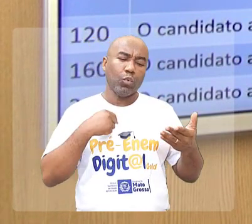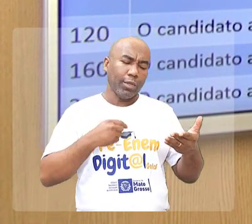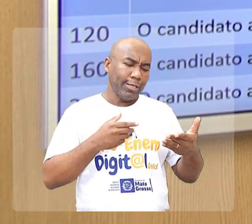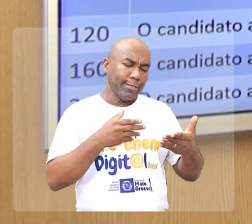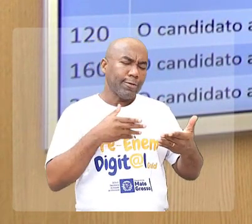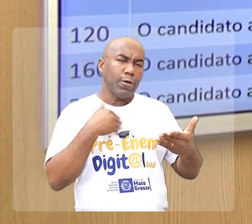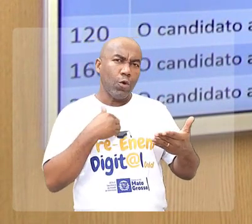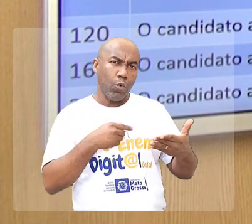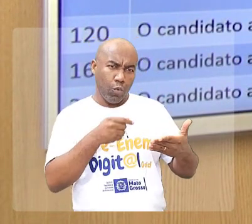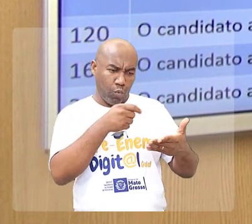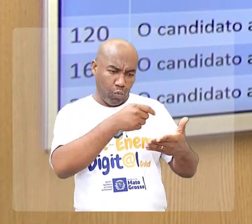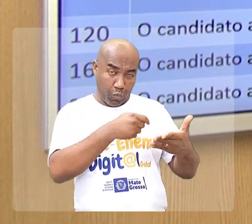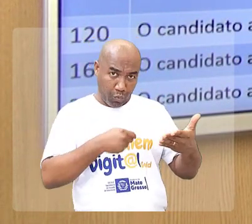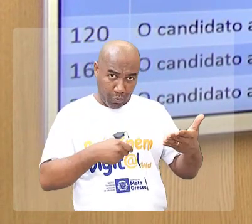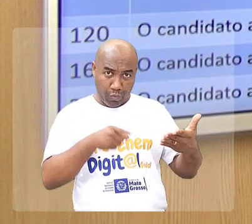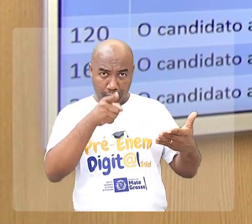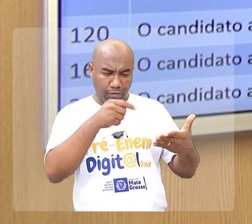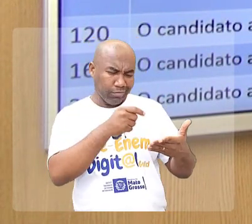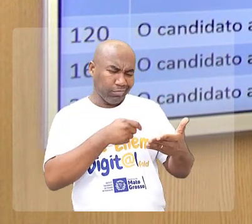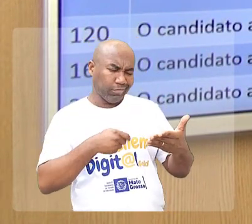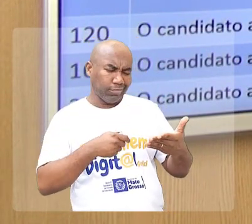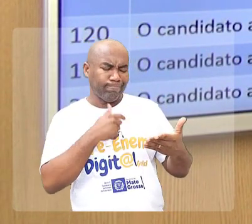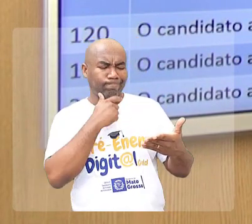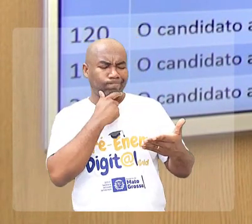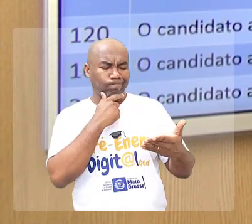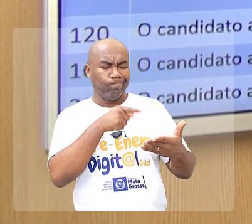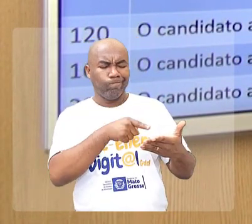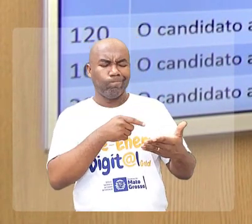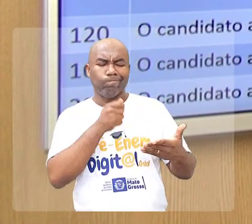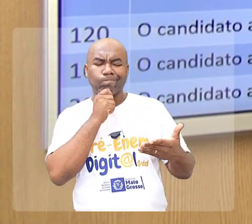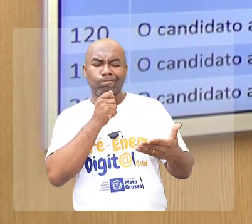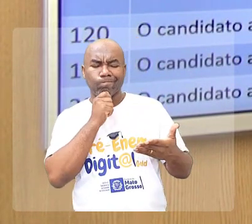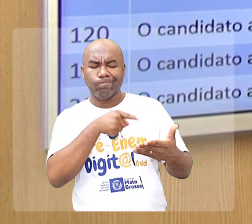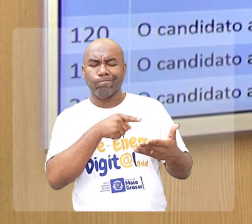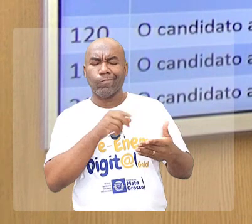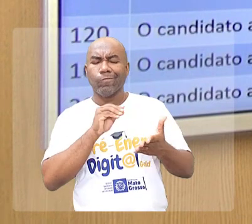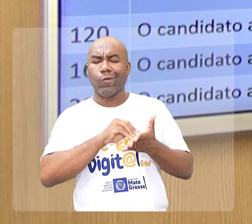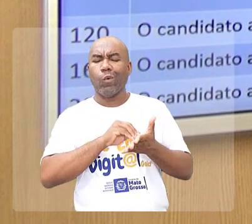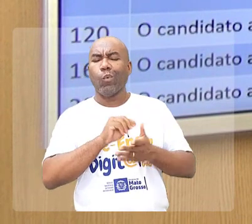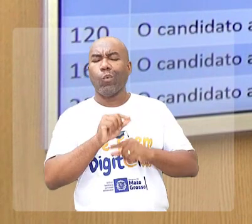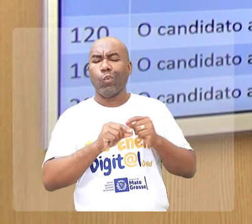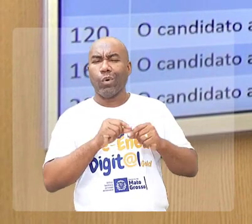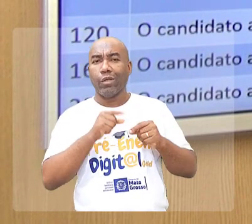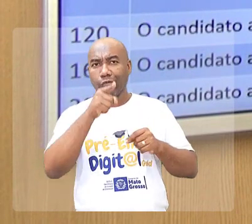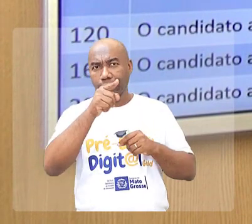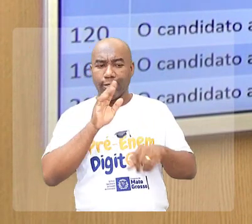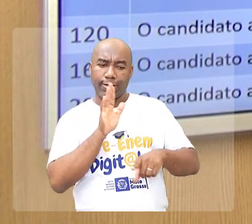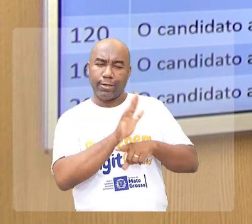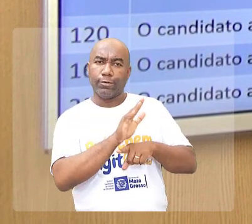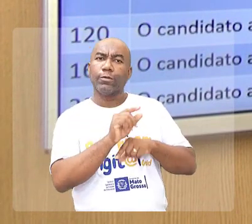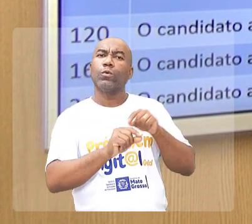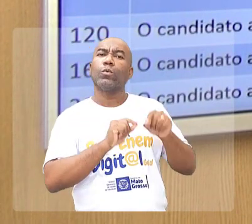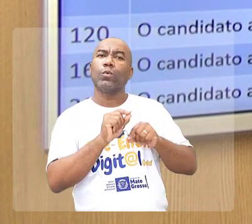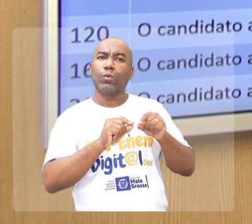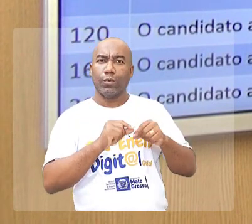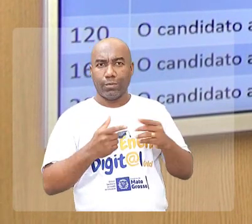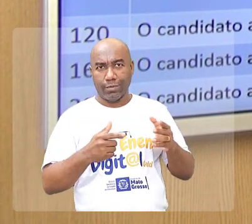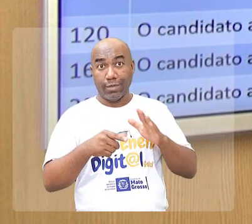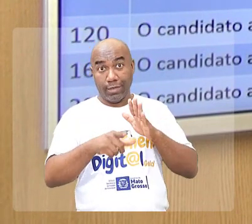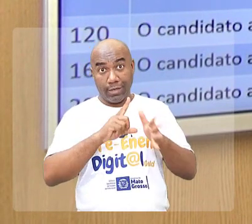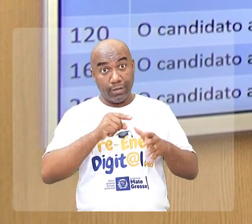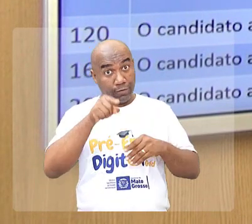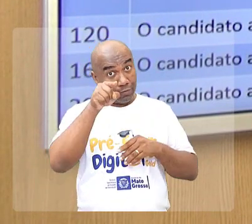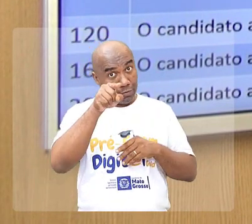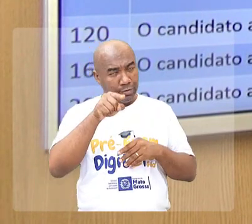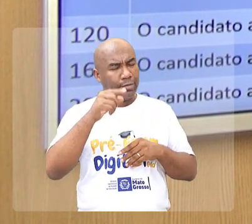de algo e eu intervenho, interrupto, dou uma paradinha. O que o Enem quer dizer com isso? Ele reconhece